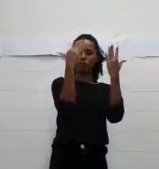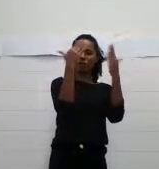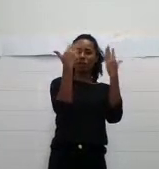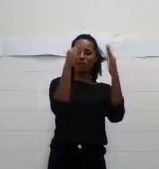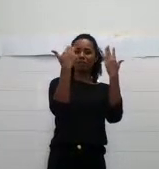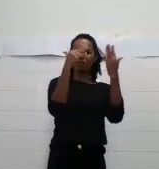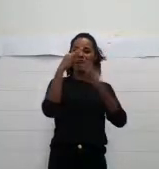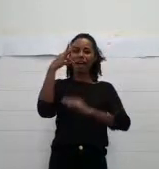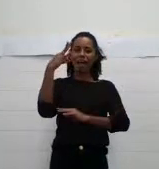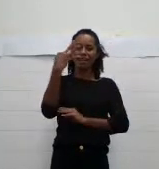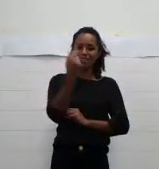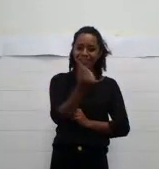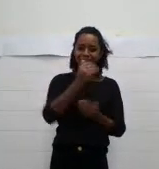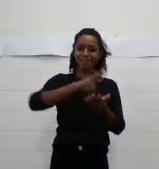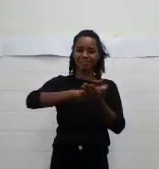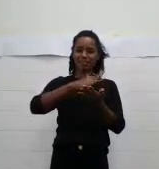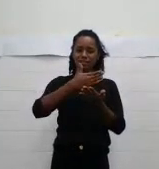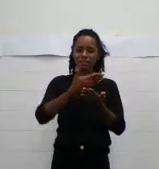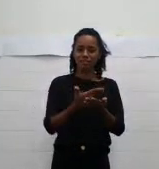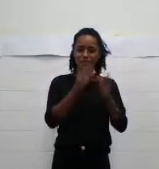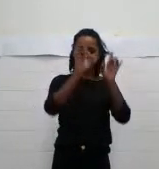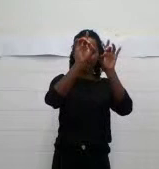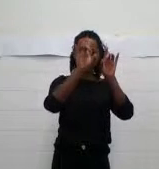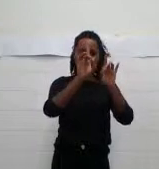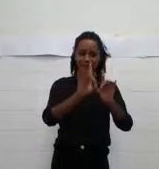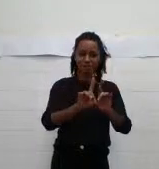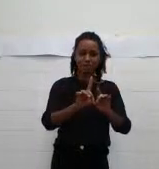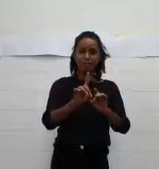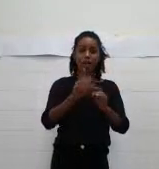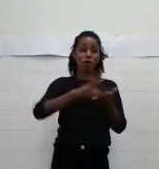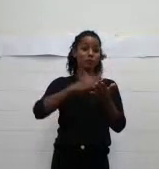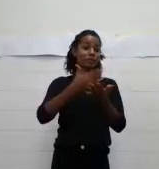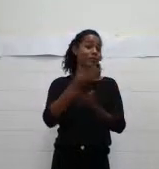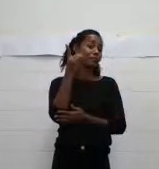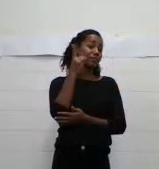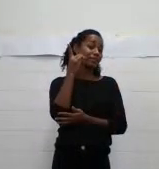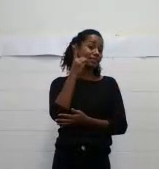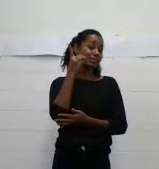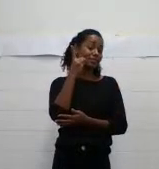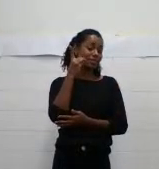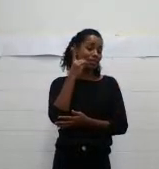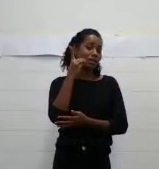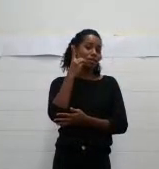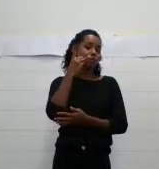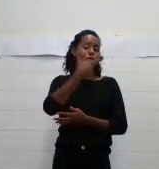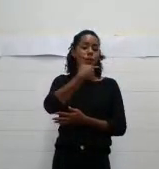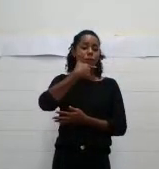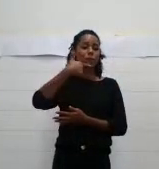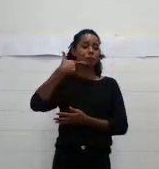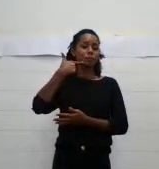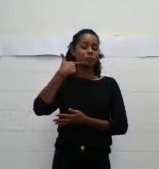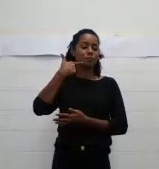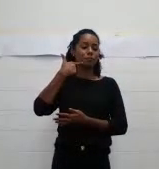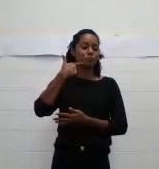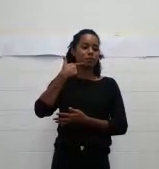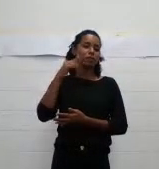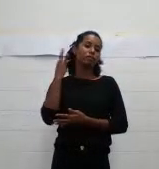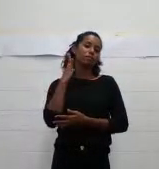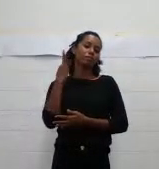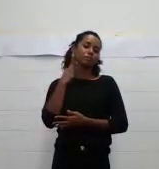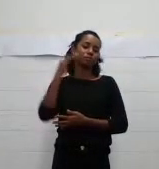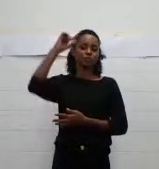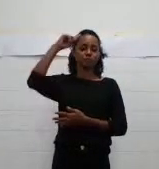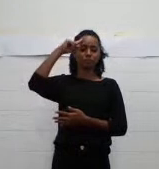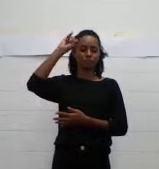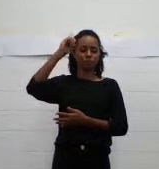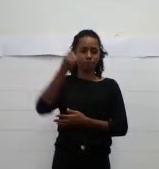todos vocês. Então, em especial ao Daniel Dertônio, Débora Moreno, José Ferreira, Joseneide,